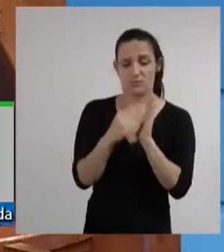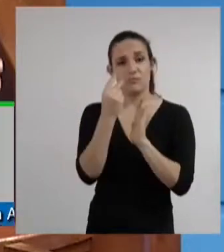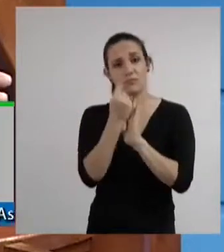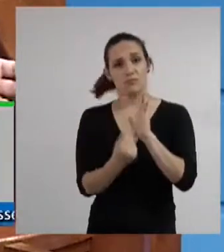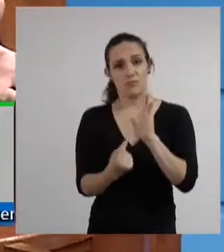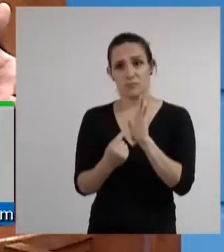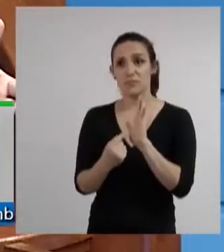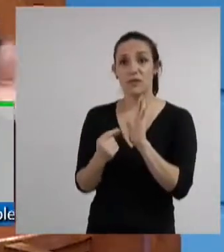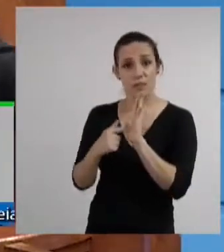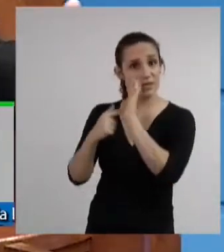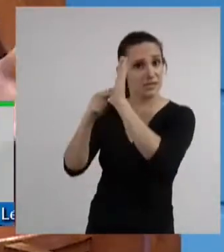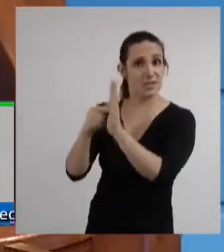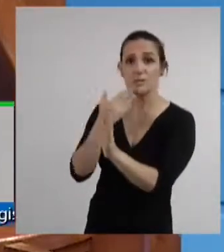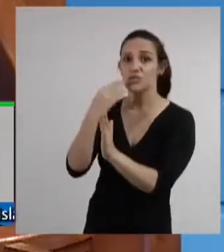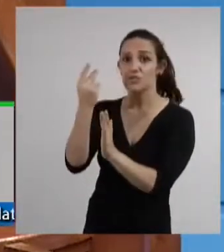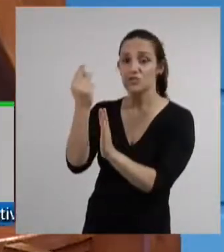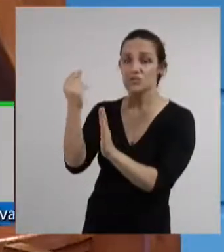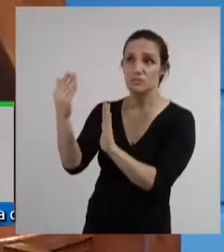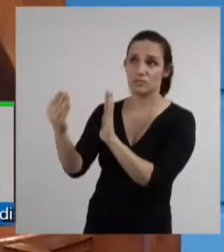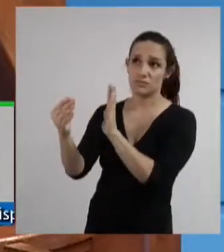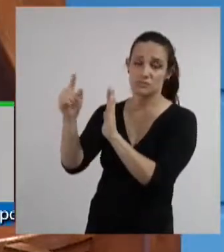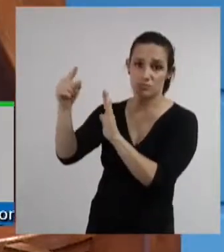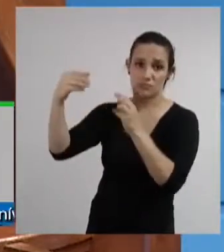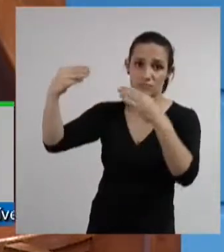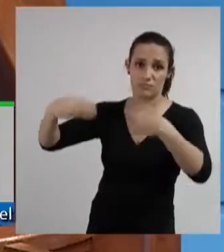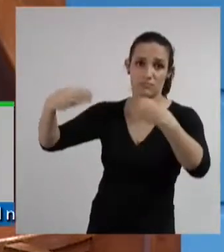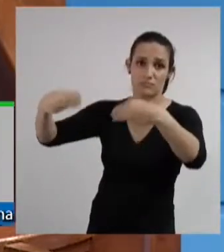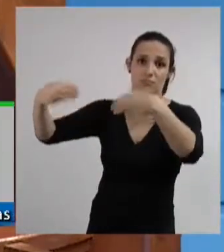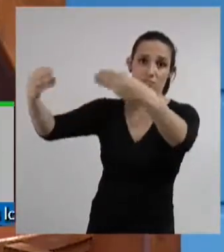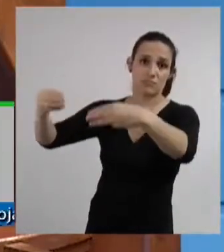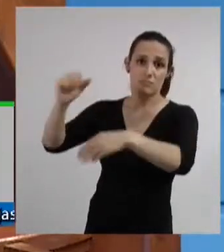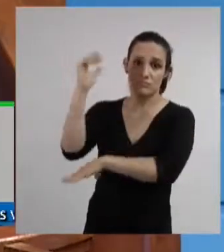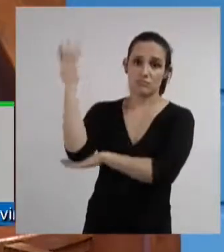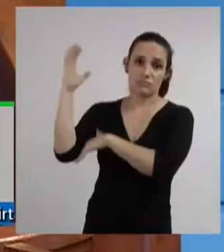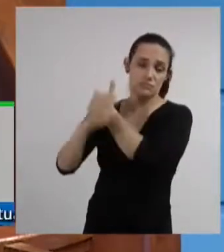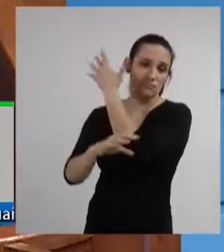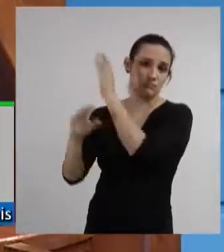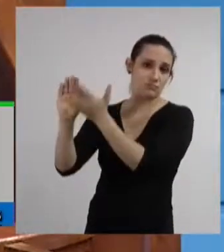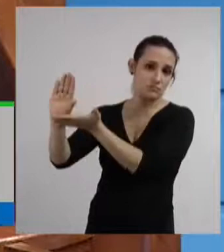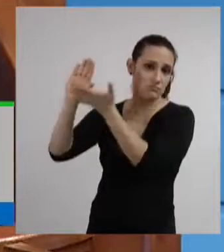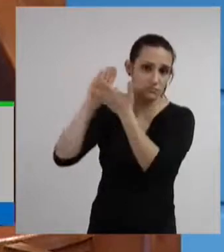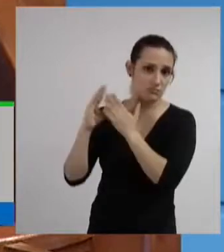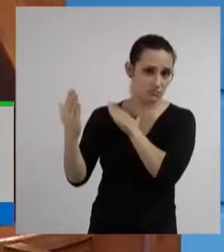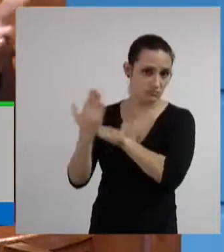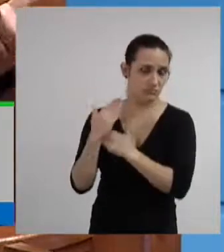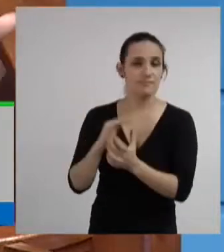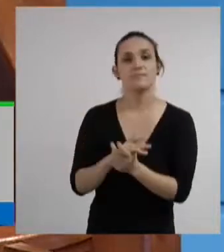são impactados na faixa de fronteira, por que não apresentar um projeto, né,